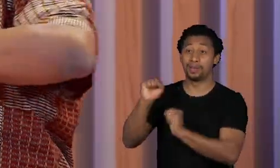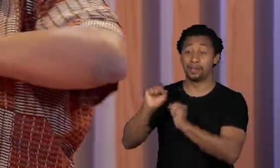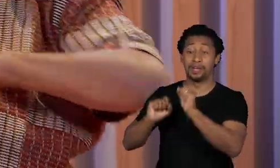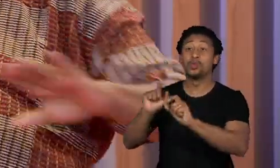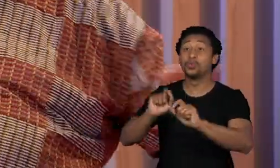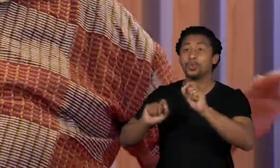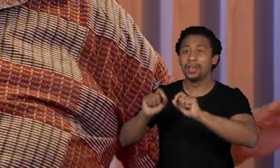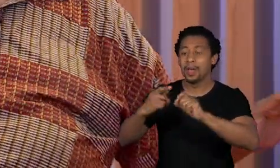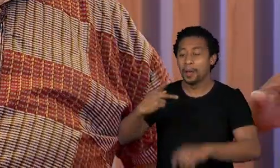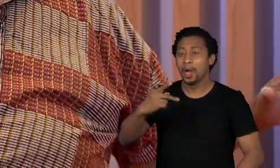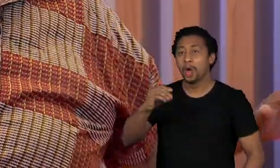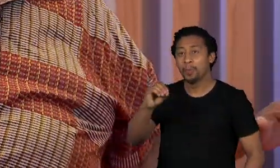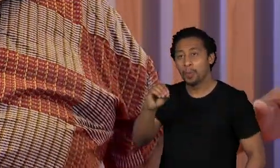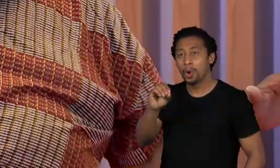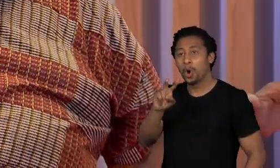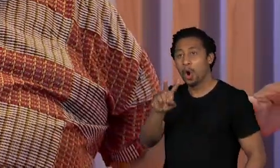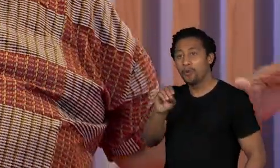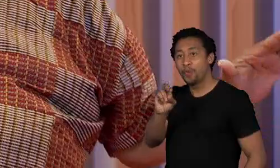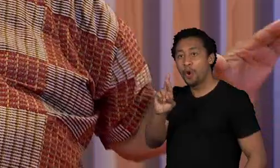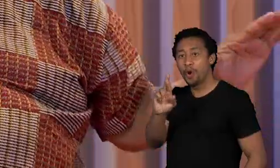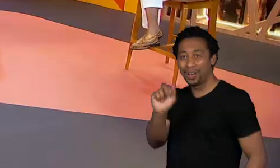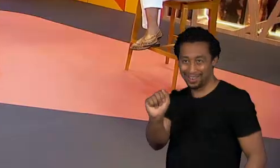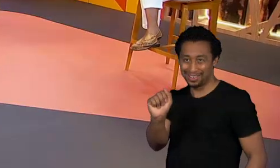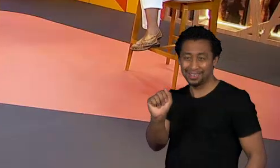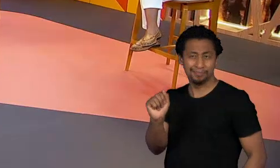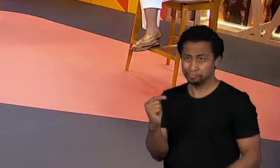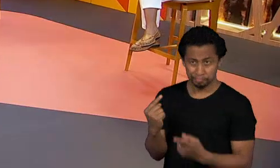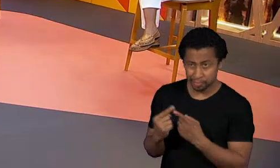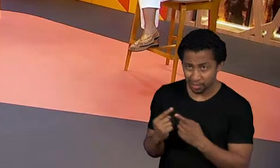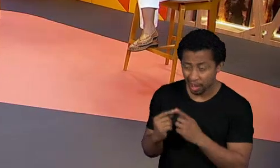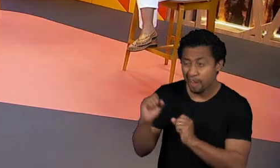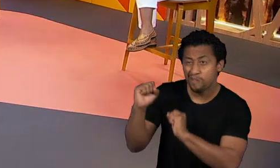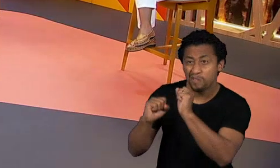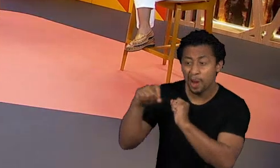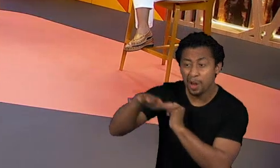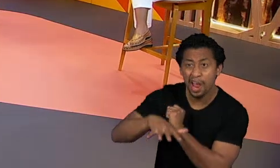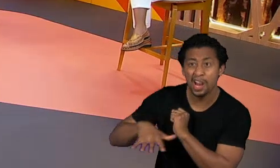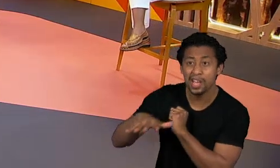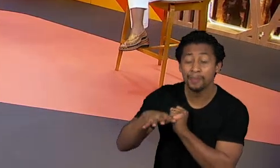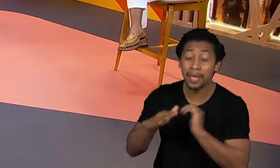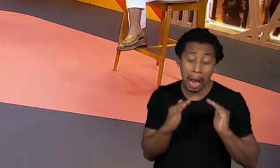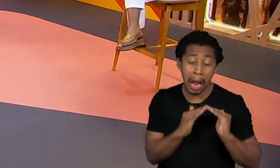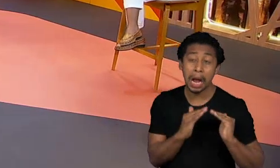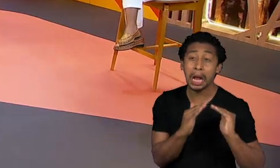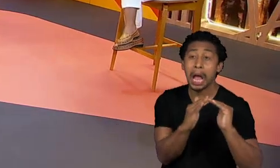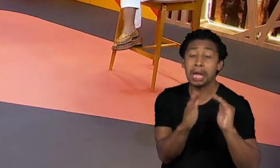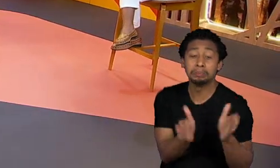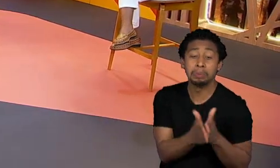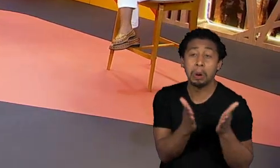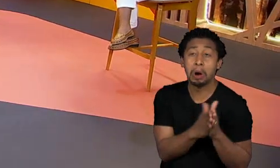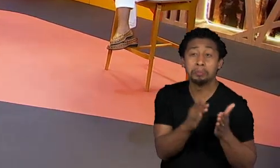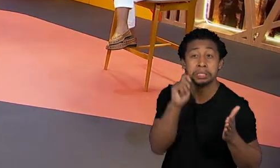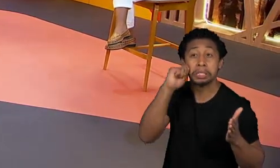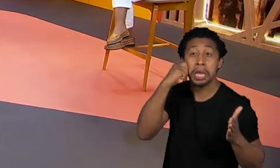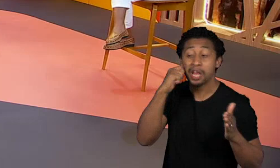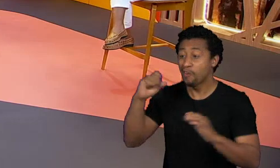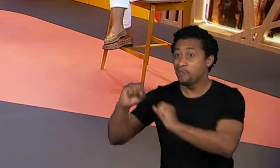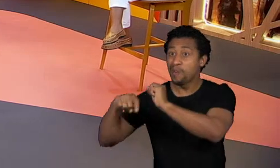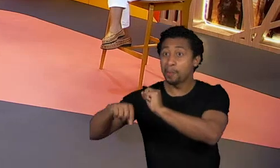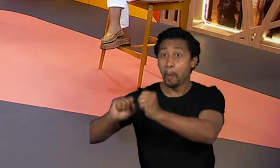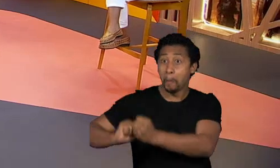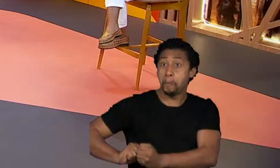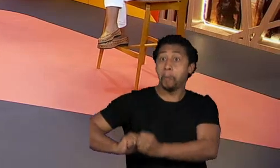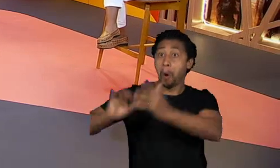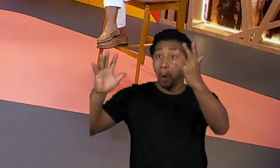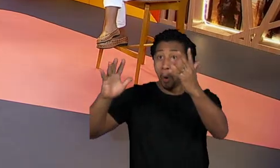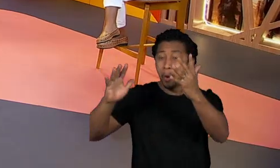explodisse, explodiria só as nossas casinhas, não é verdade? Então, não a cidade. Então, ela não